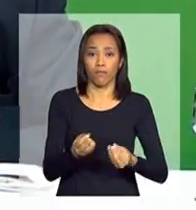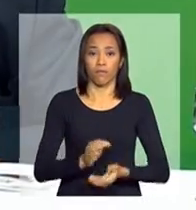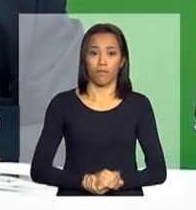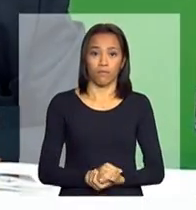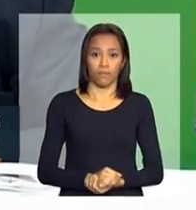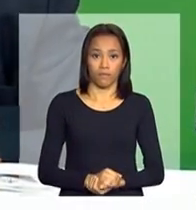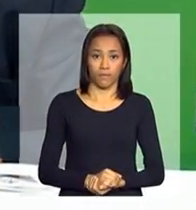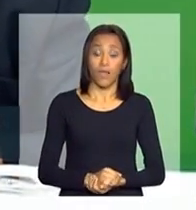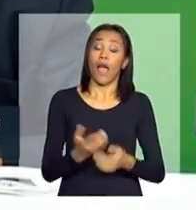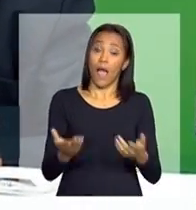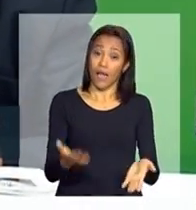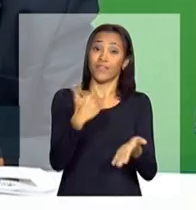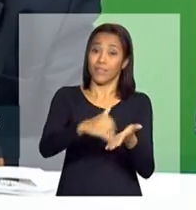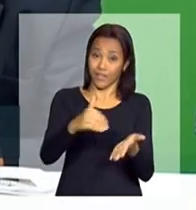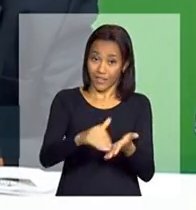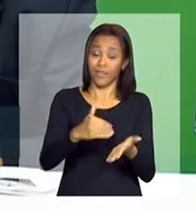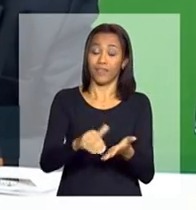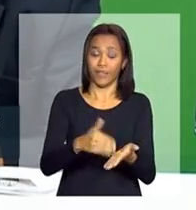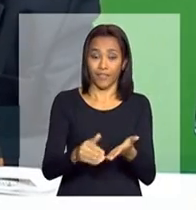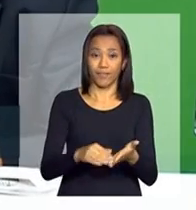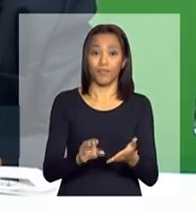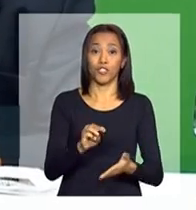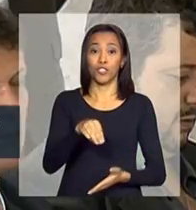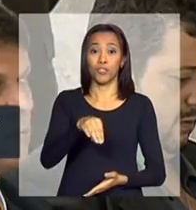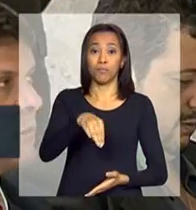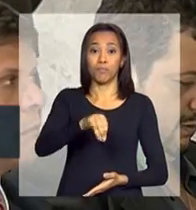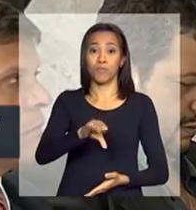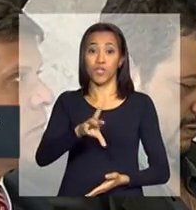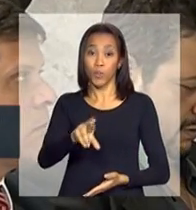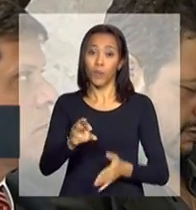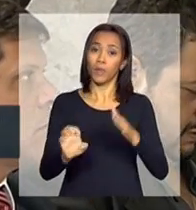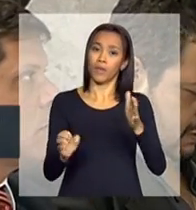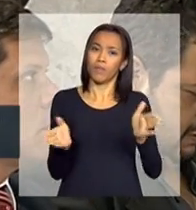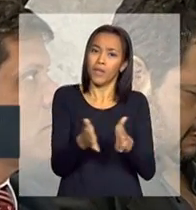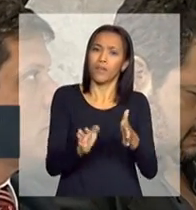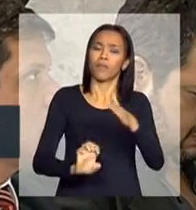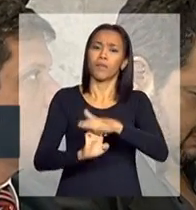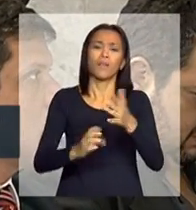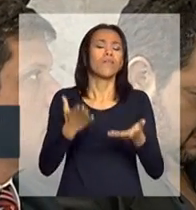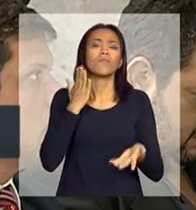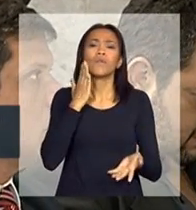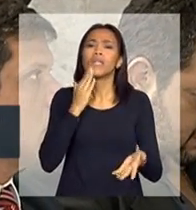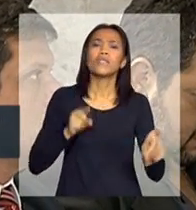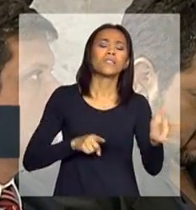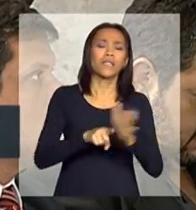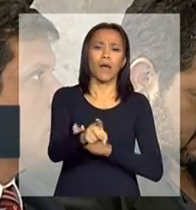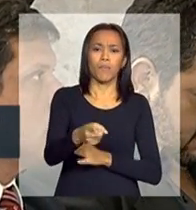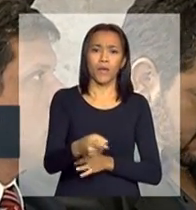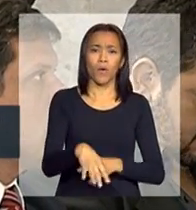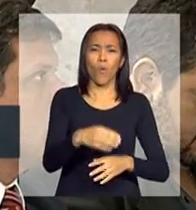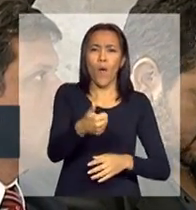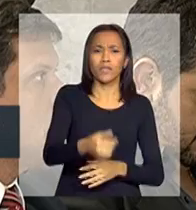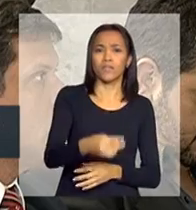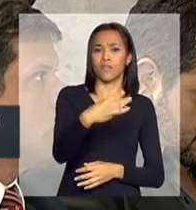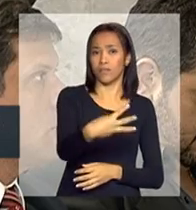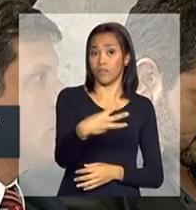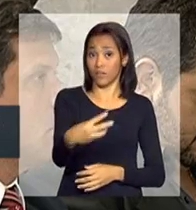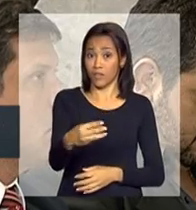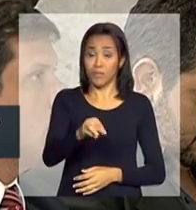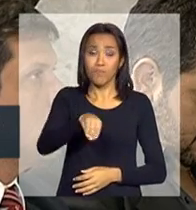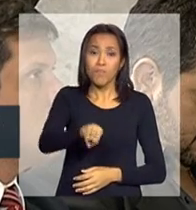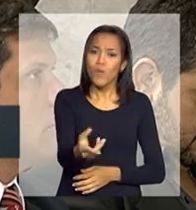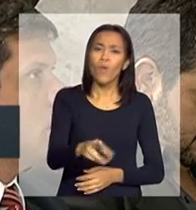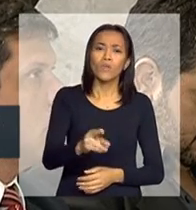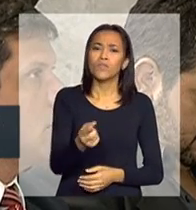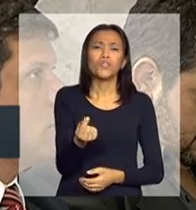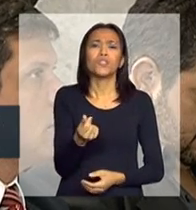a a secretaria de micro pequena empresa eu gostaria de saber desse montante de quase 33 bilhões o que que é dinheiro novo